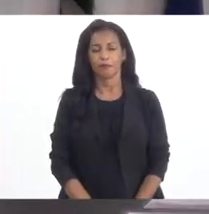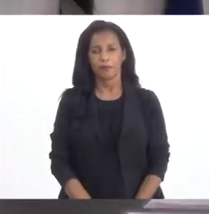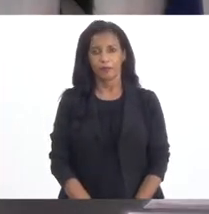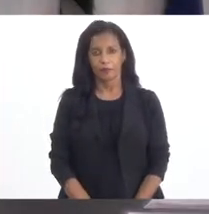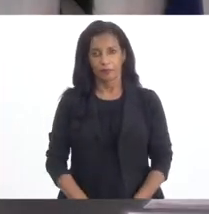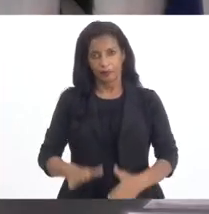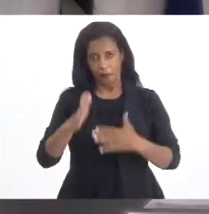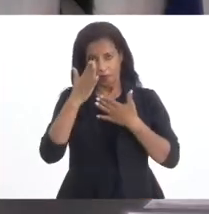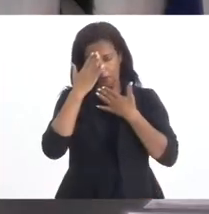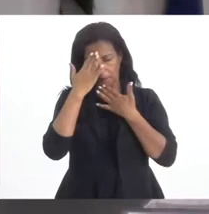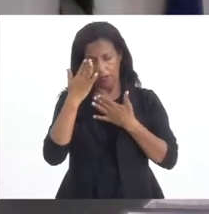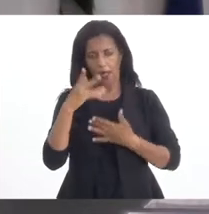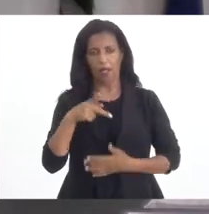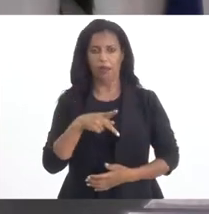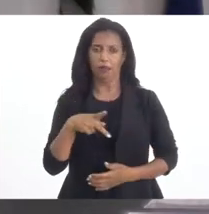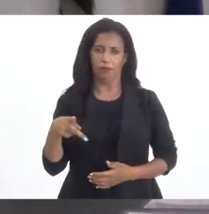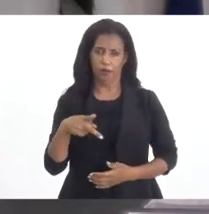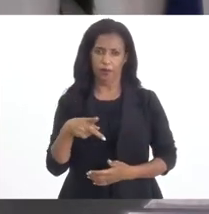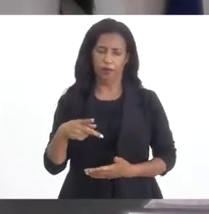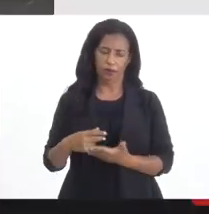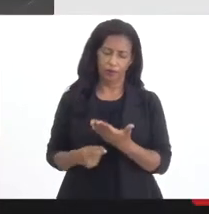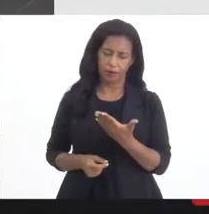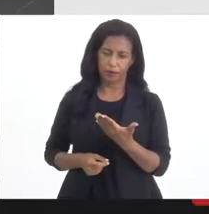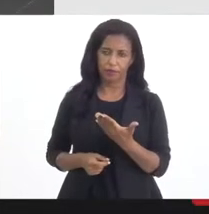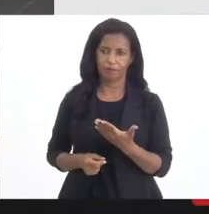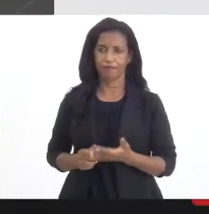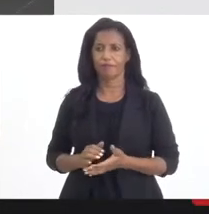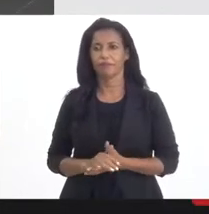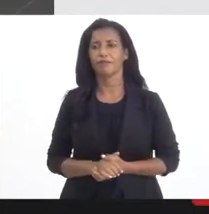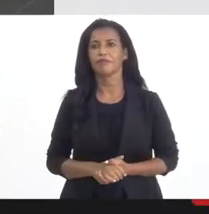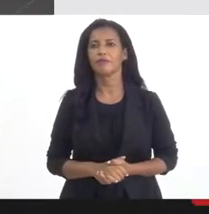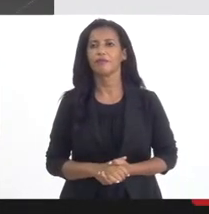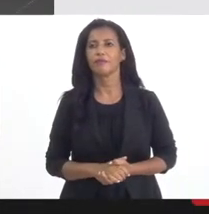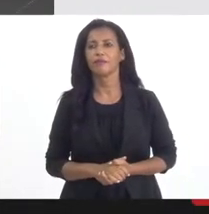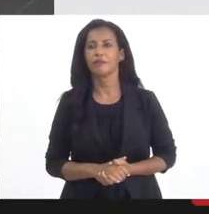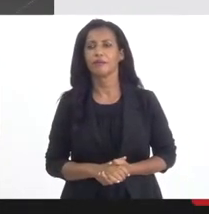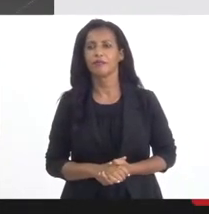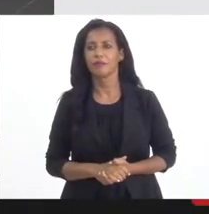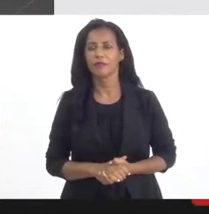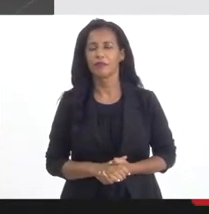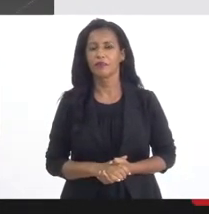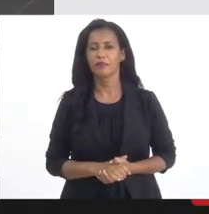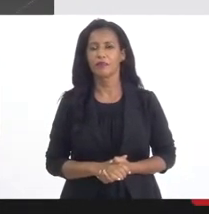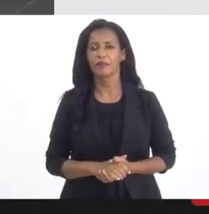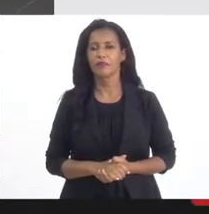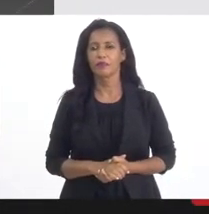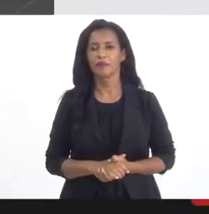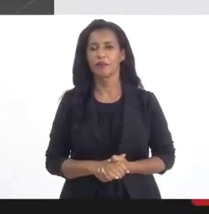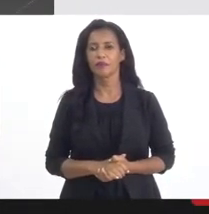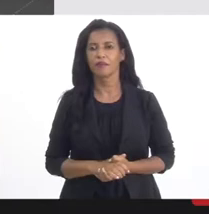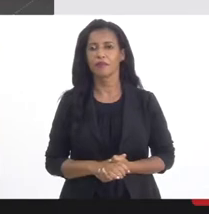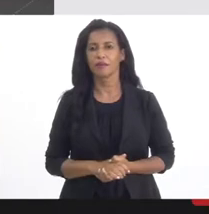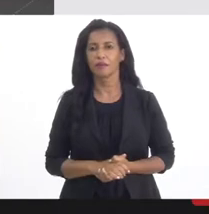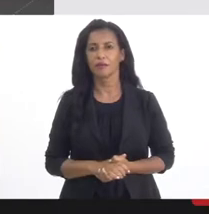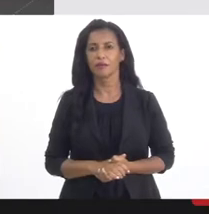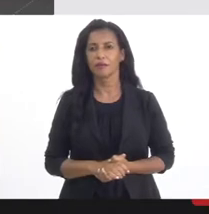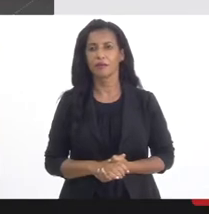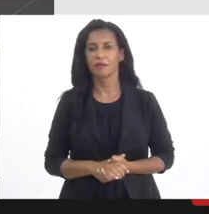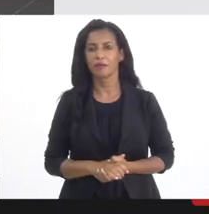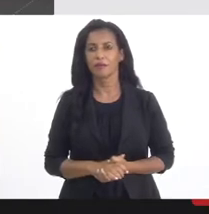Obrigado, professor Dario. Está aí o restante da apresentação. Seria se puder deixar o próximo, por